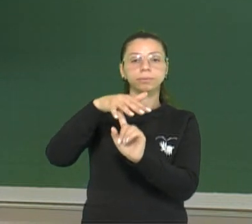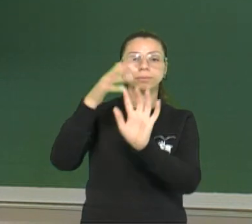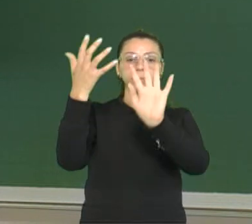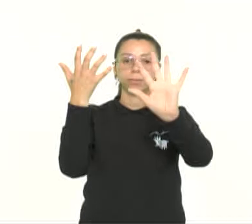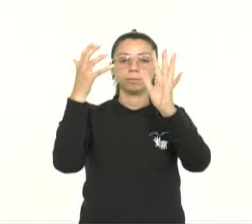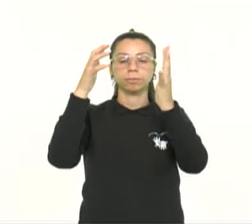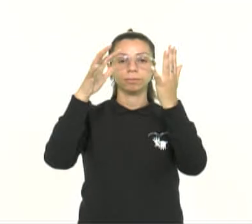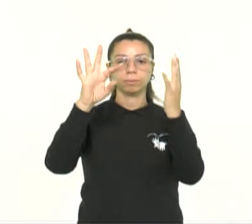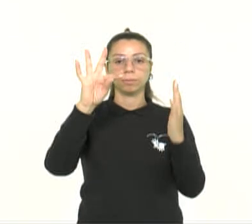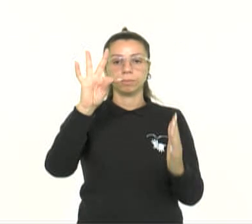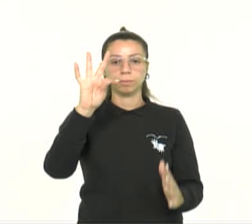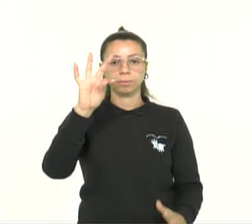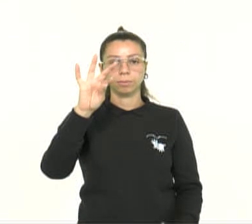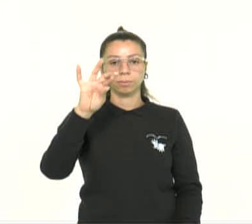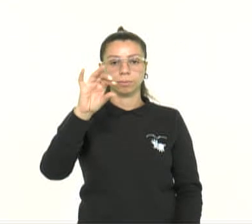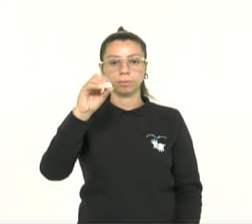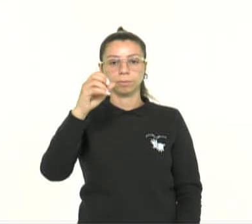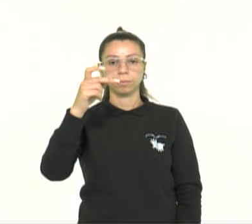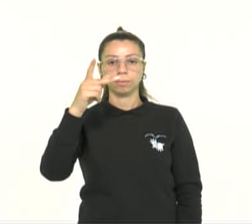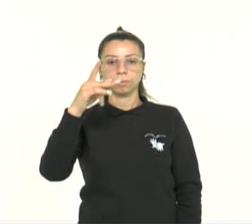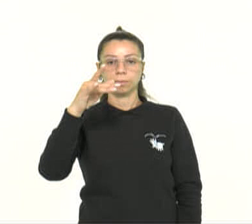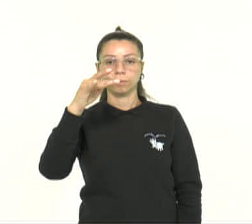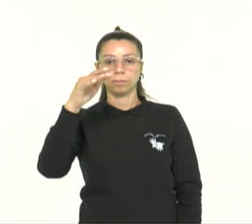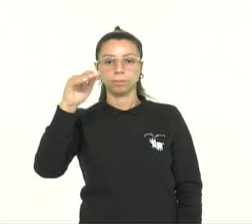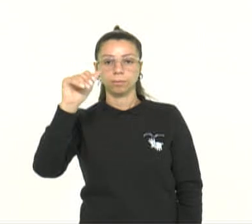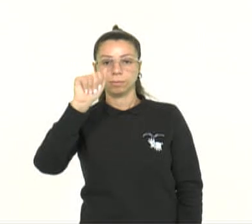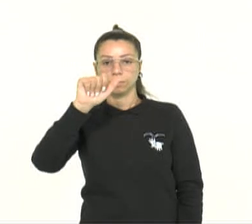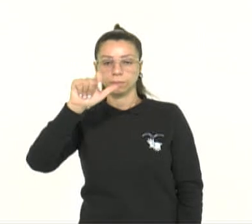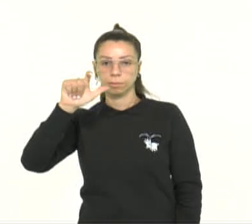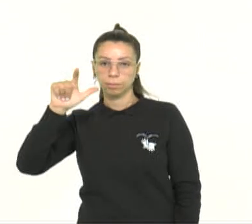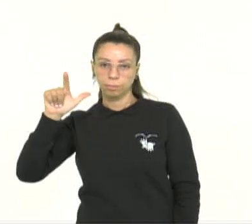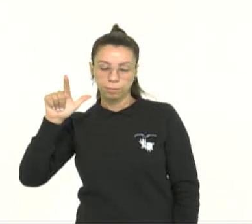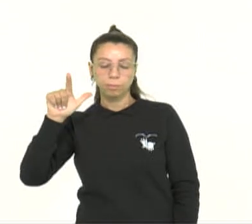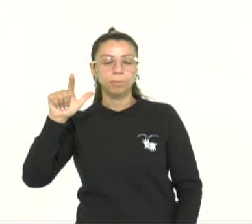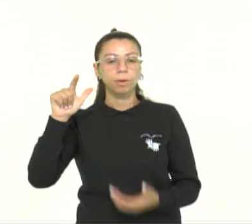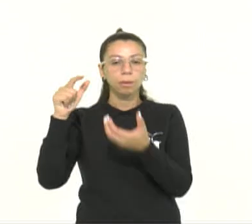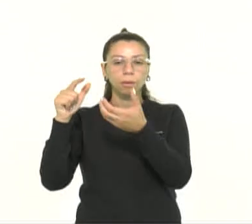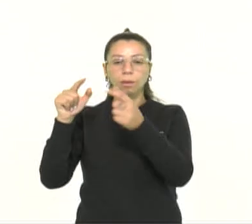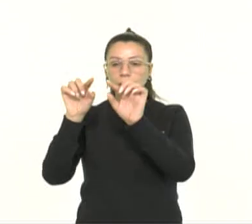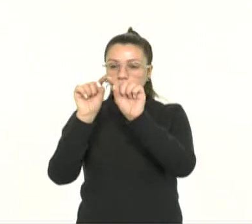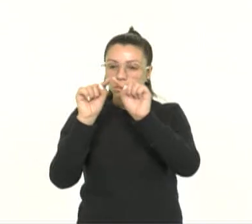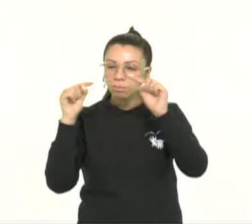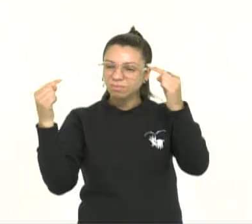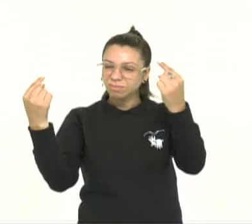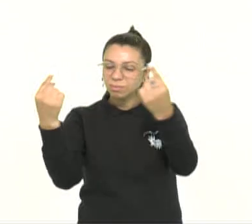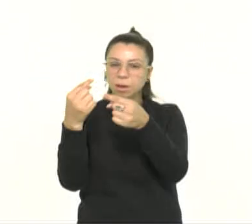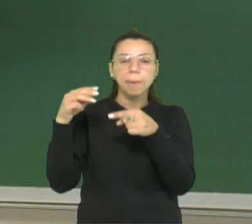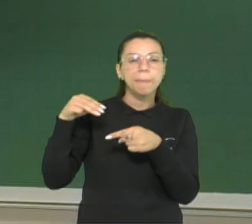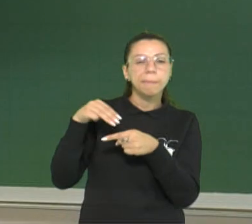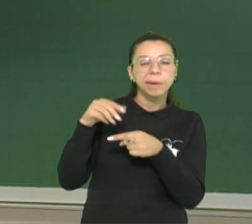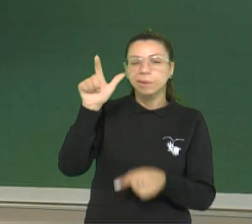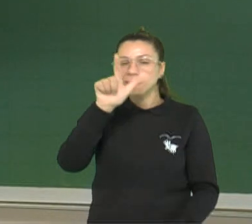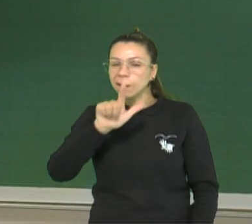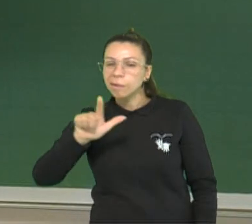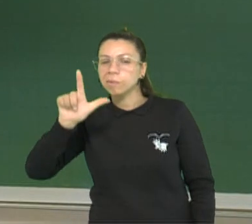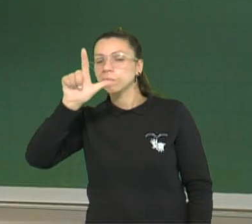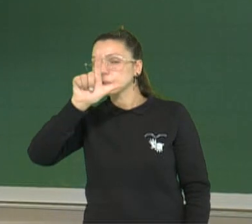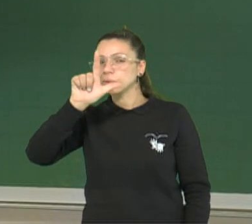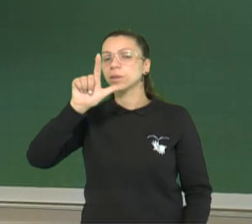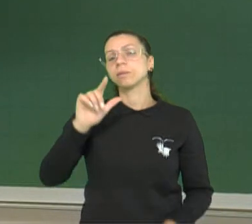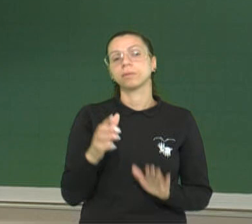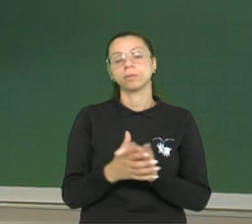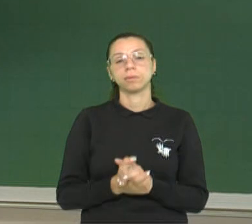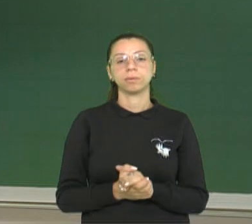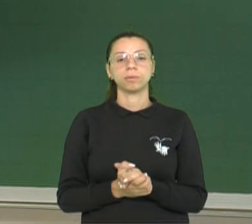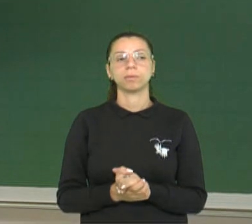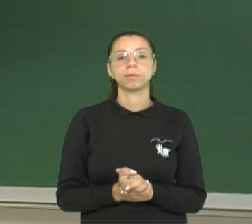clima tropical. E a linha do Trópico de Capricórnio passa mais ou menos ali na cidade de Maringá, cidade de Londrina. É onde nós temos